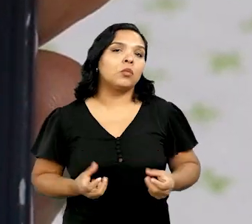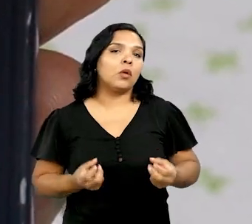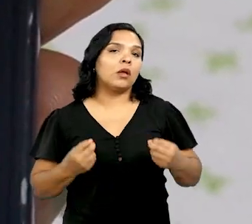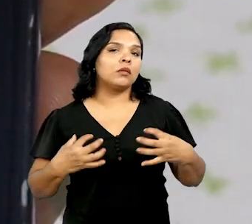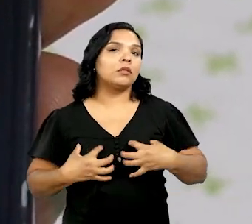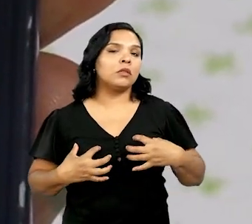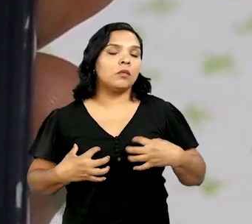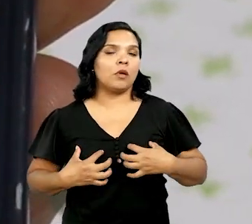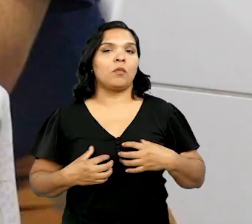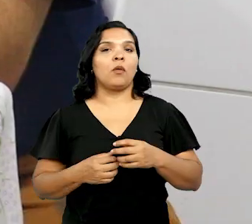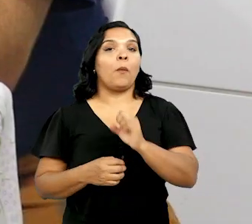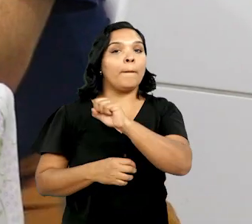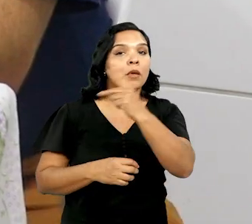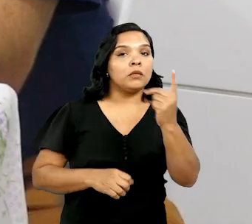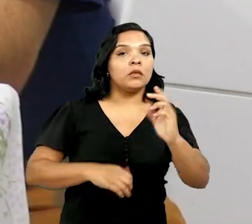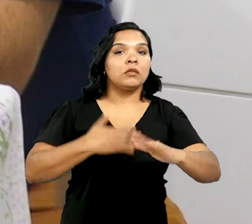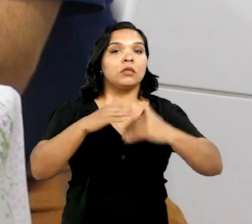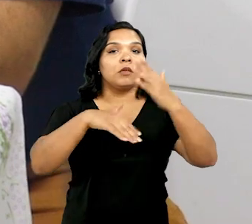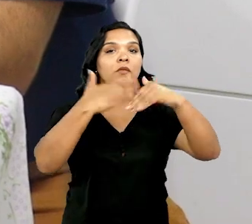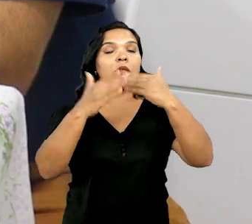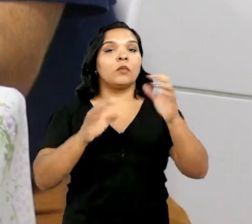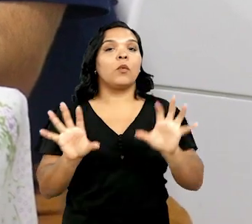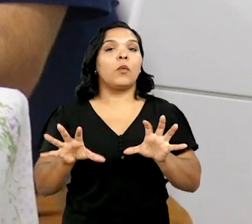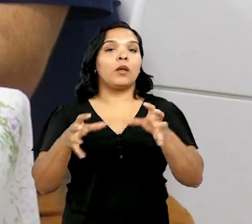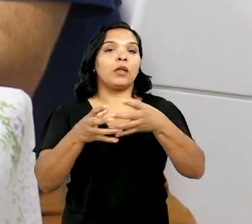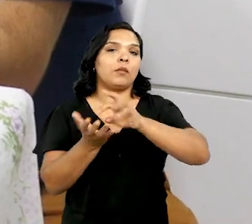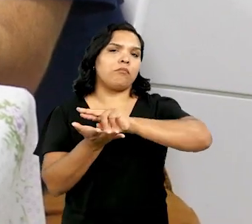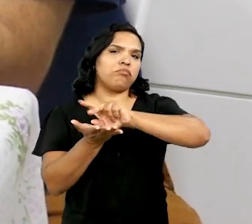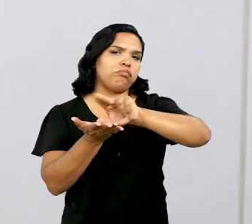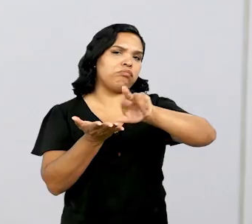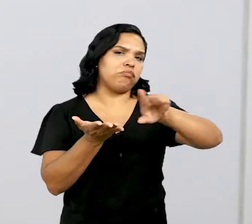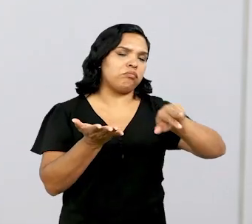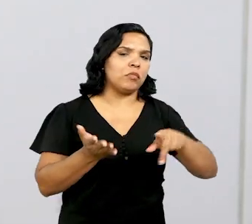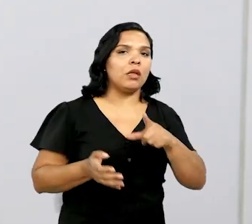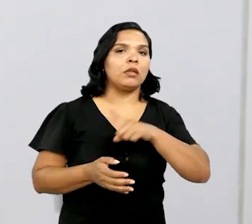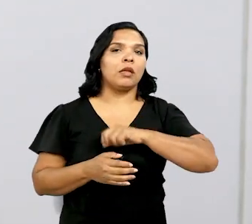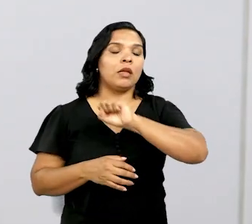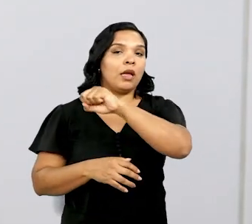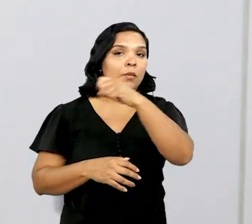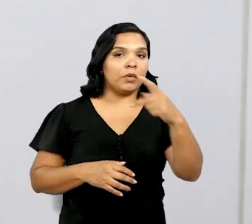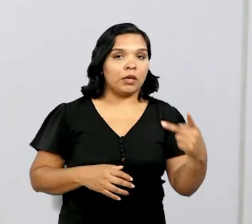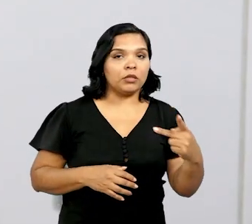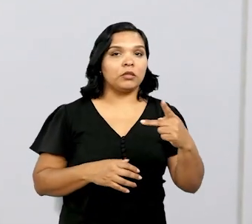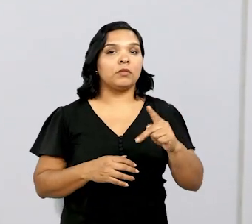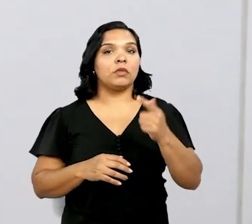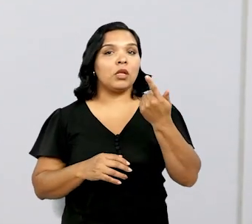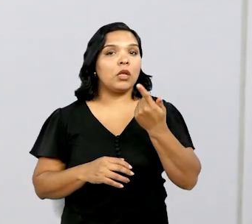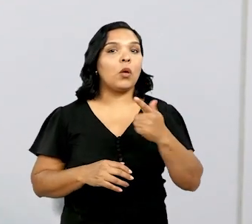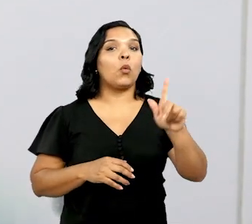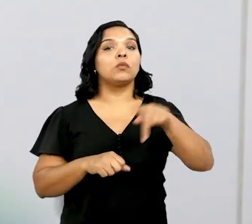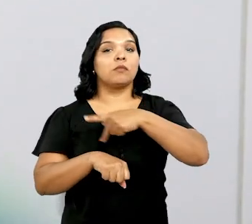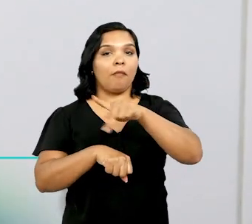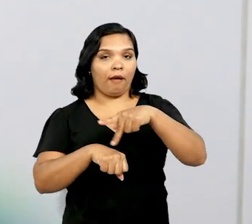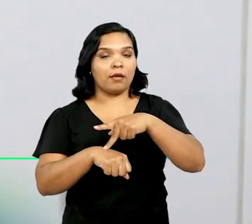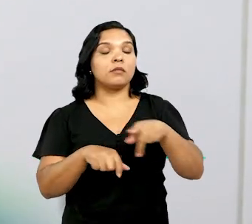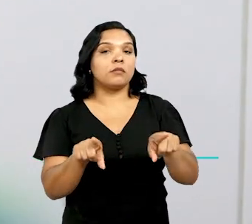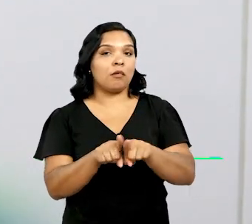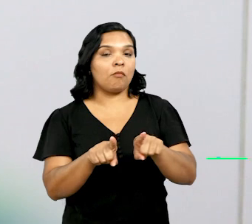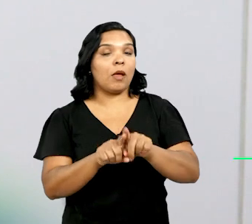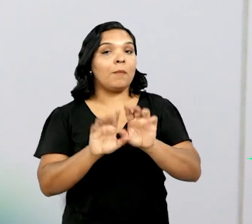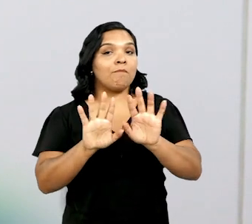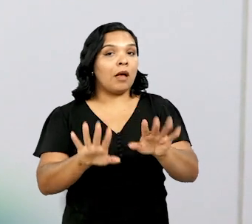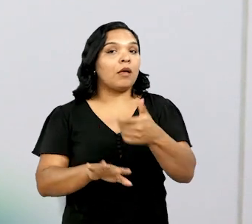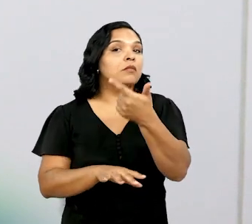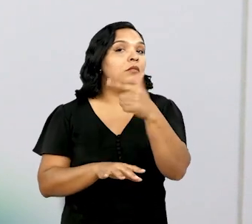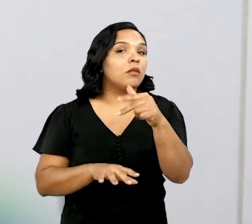O aplicativo foi desenvolvido por uma equipe multidisciplinar. Existem aplicativos em outros países,